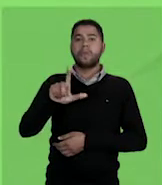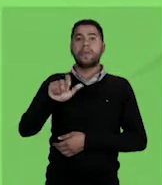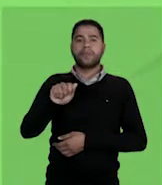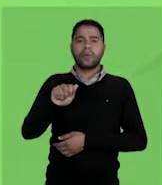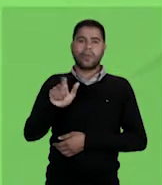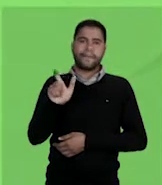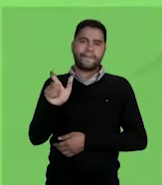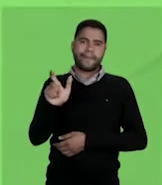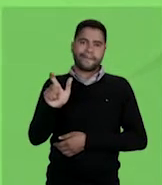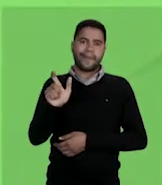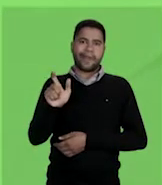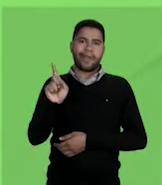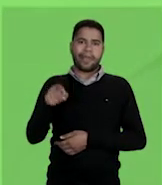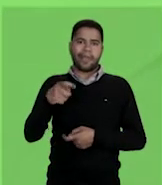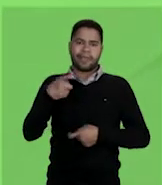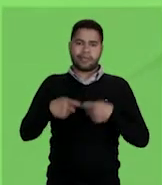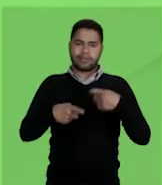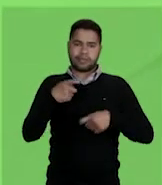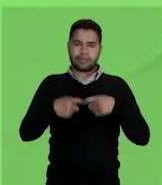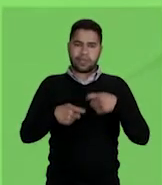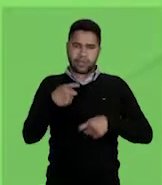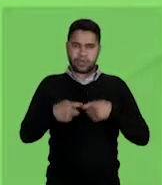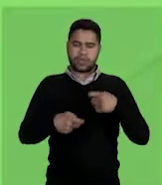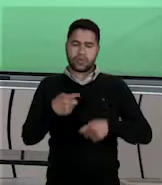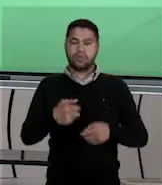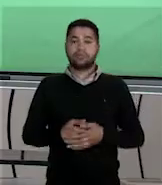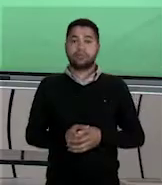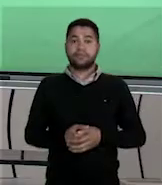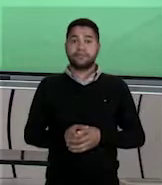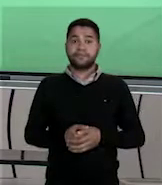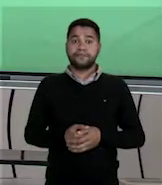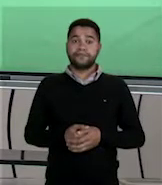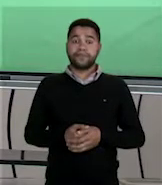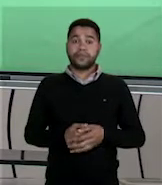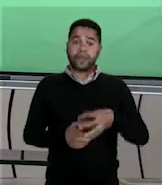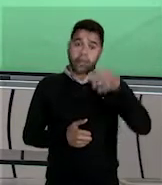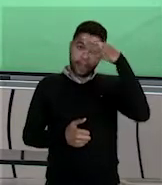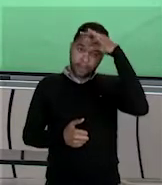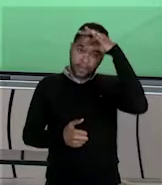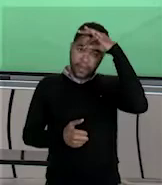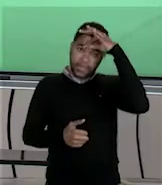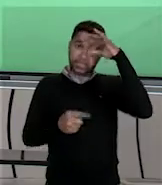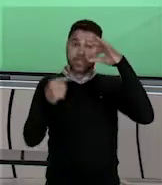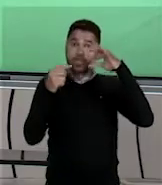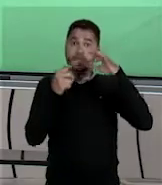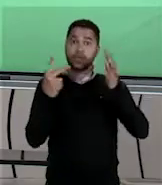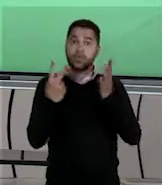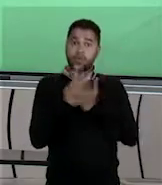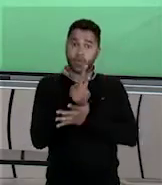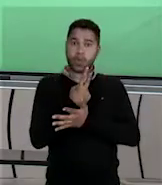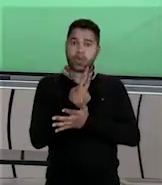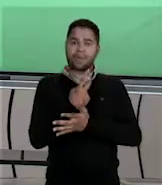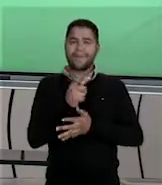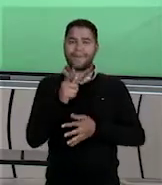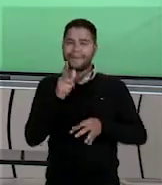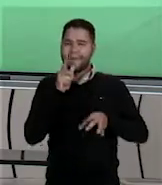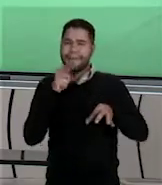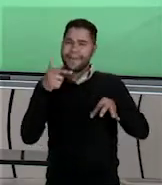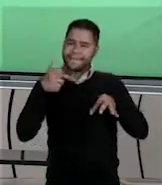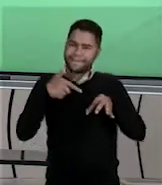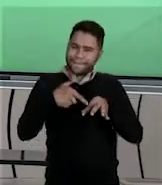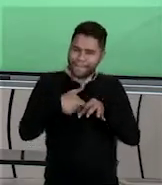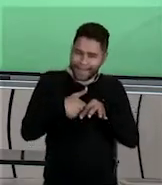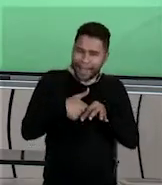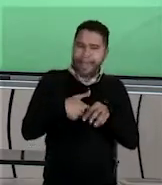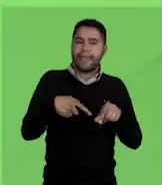outra palavra para relação sexual. Então, a vagina, ela é o órgão onde ocorre a relação sexual. Também é